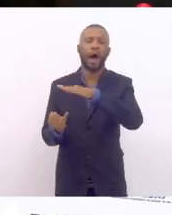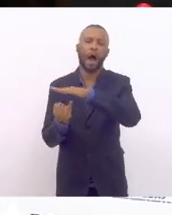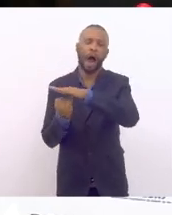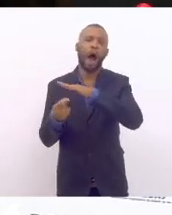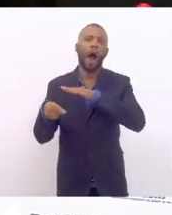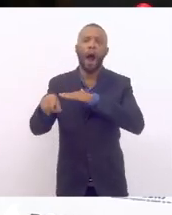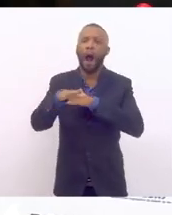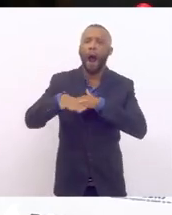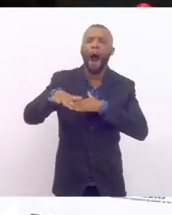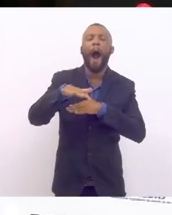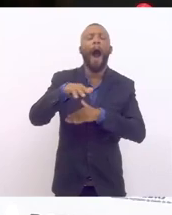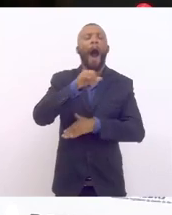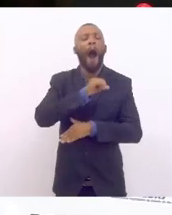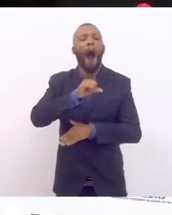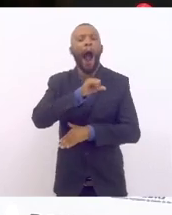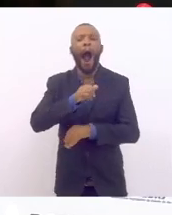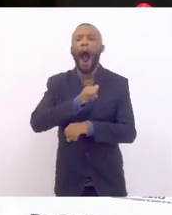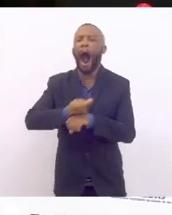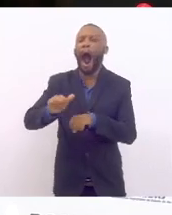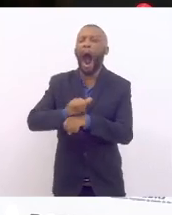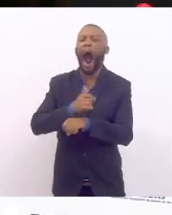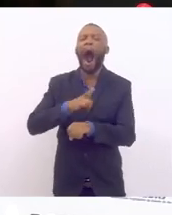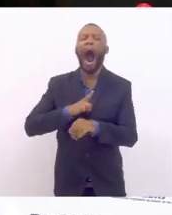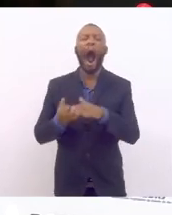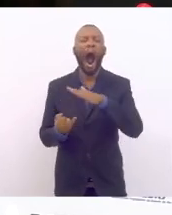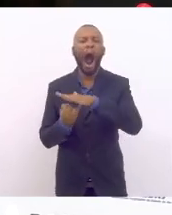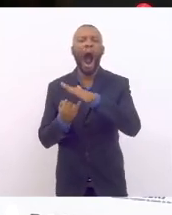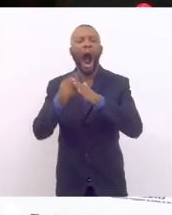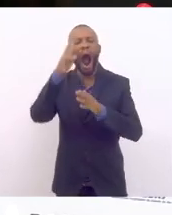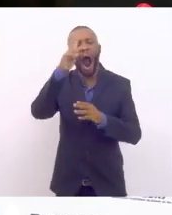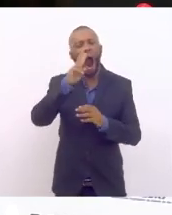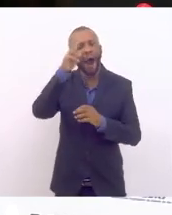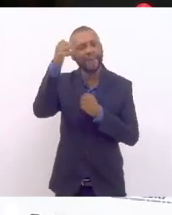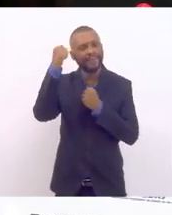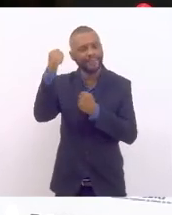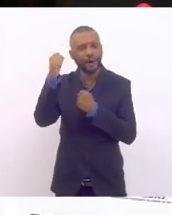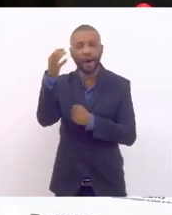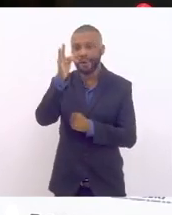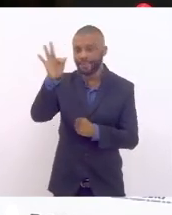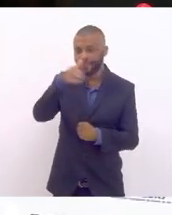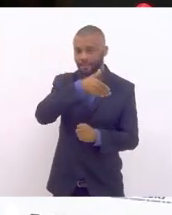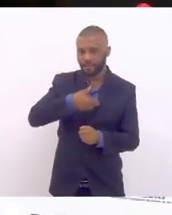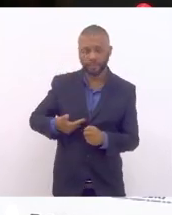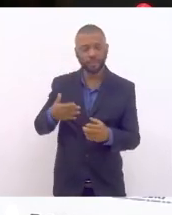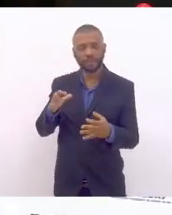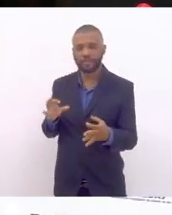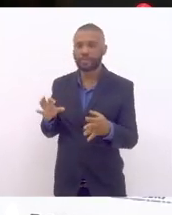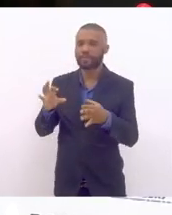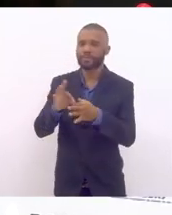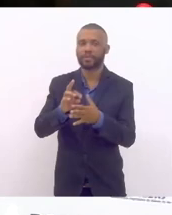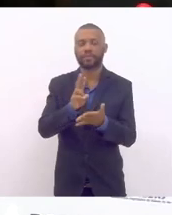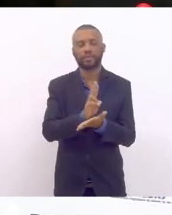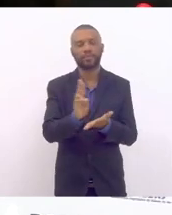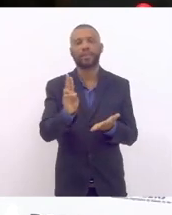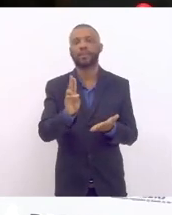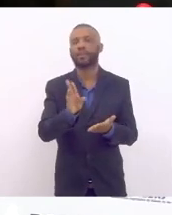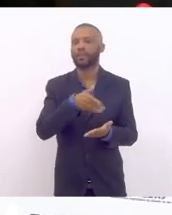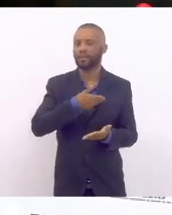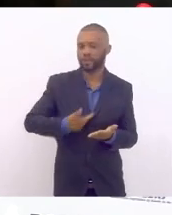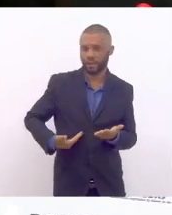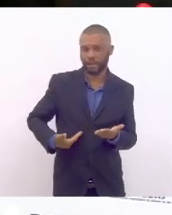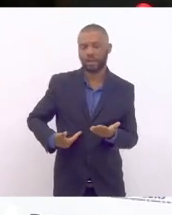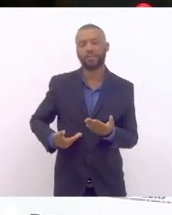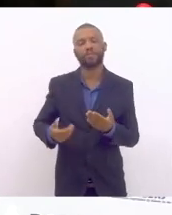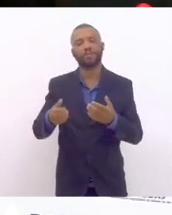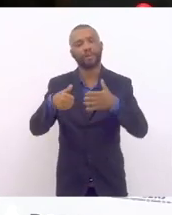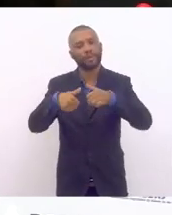Estado do Rio de Janeiro estrategicamente ele tem instituições muito forte federais que dialogam com essas universidades estaduais que